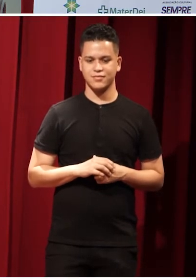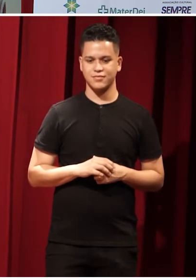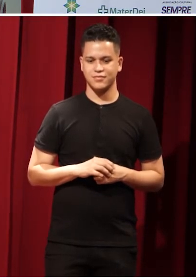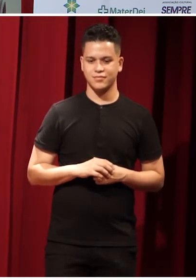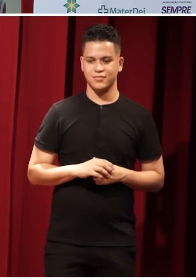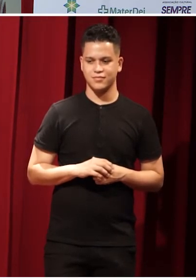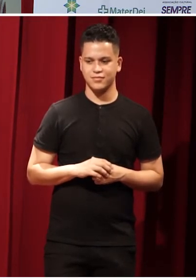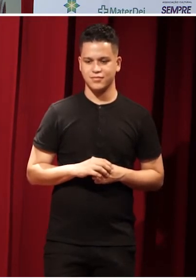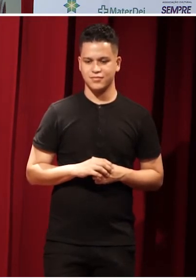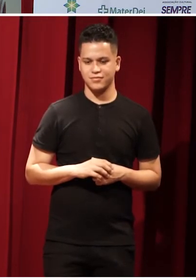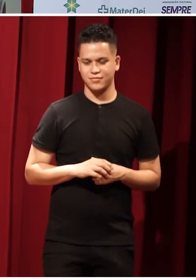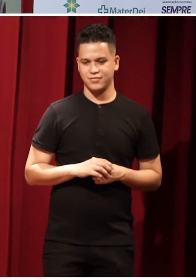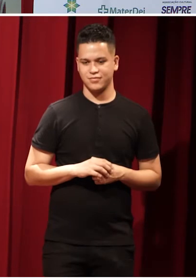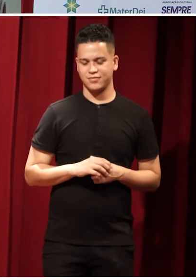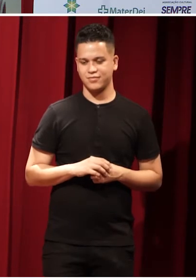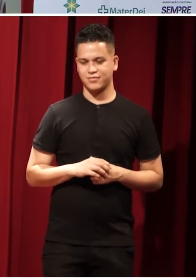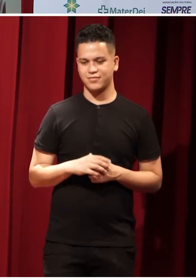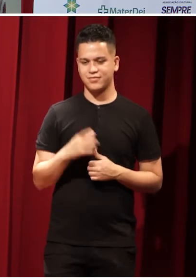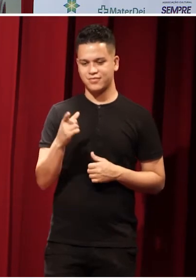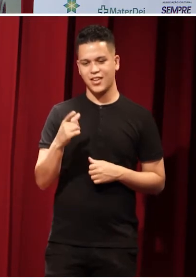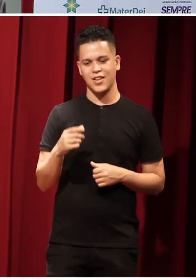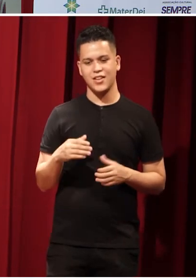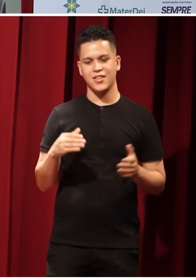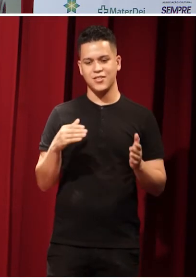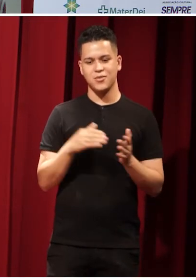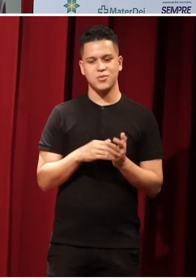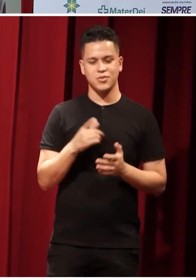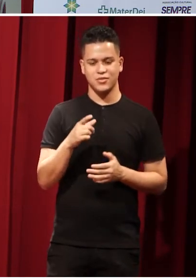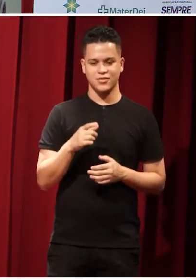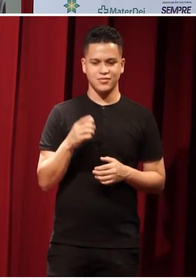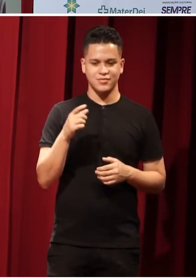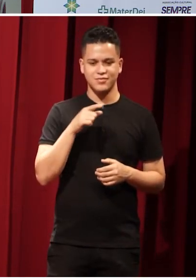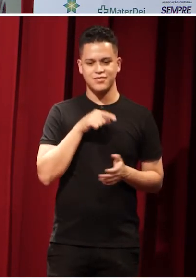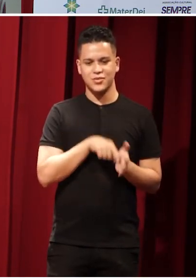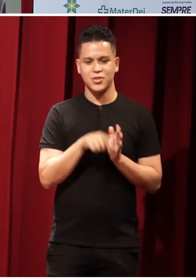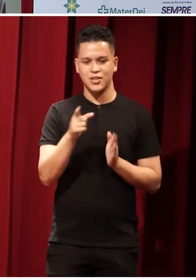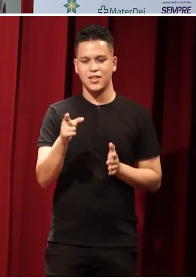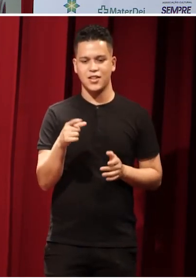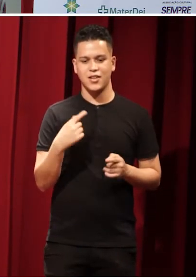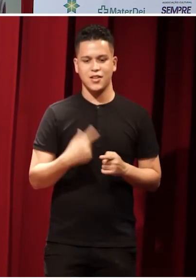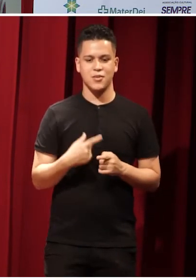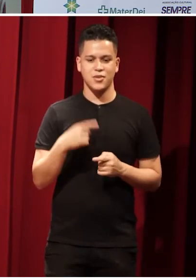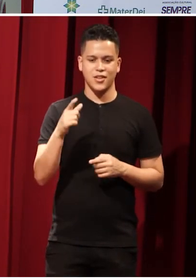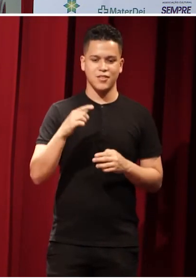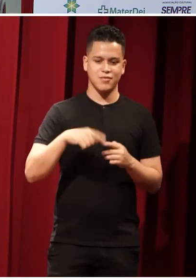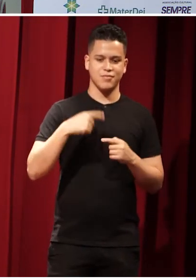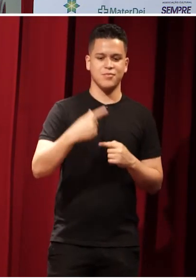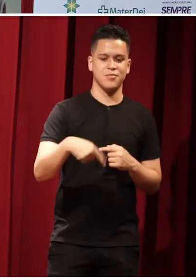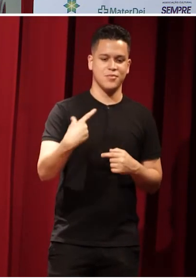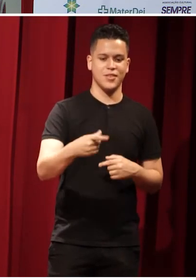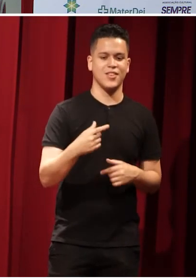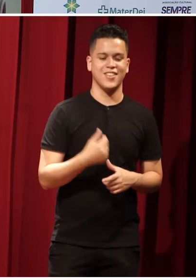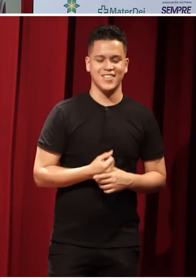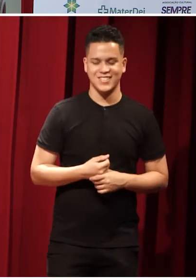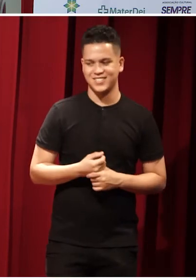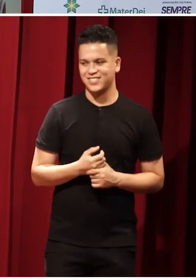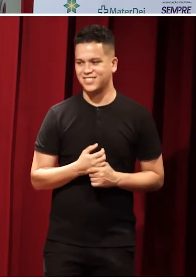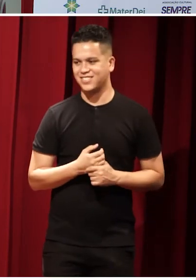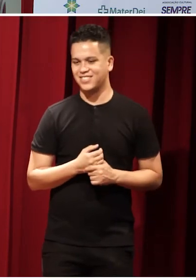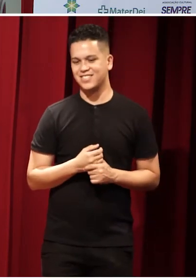Primeiro você me pediu há muito tempo. Desculpa, viu? Me desculpa. Vão os 3. Pois é, perdão,